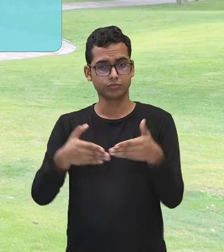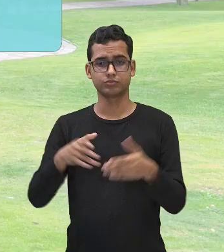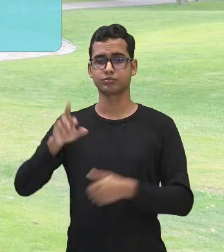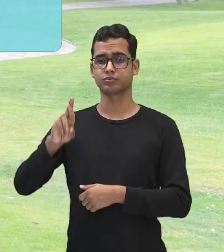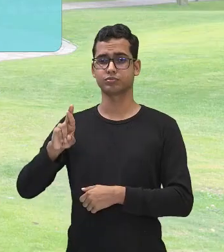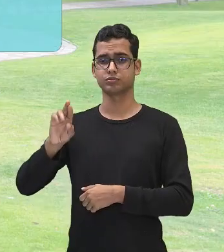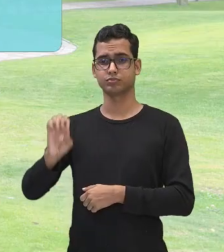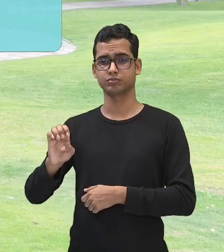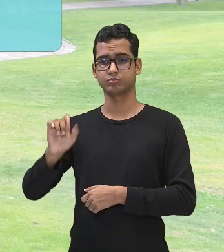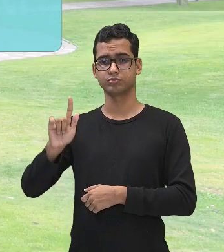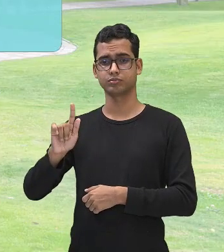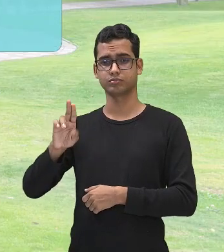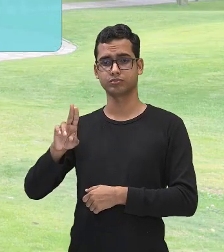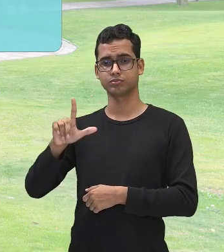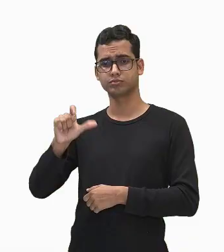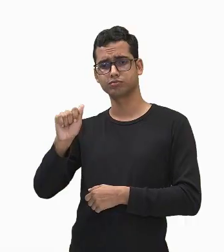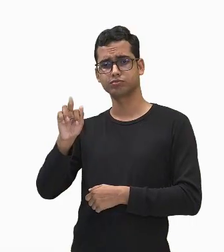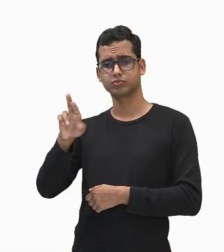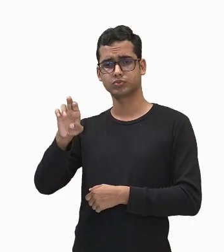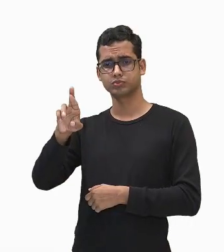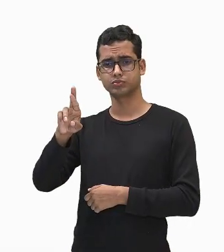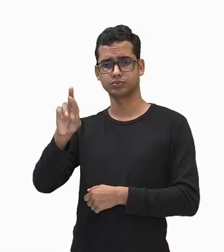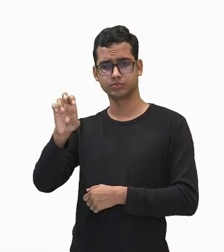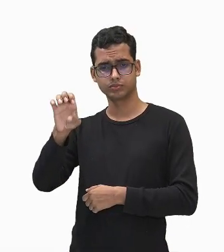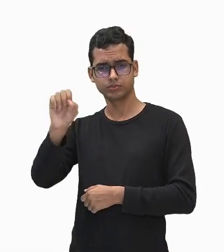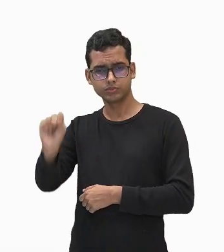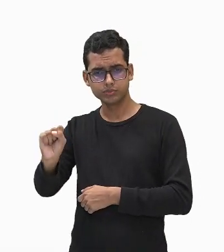os verbos regulares? Vamos a ver.